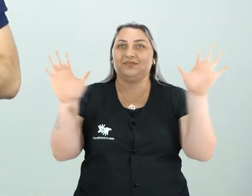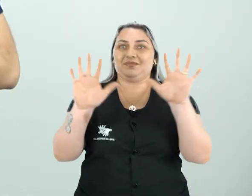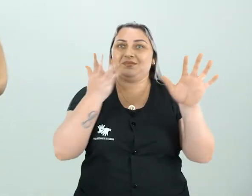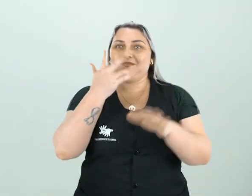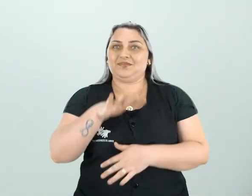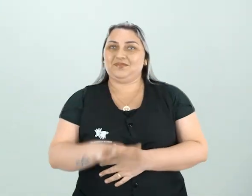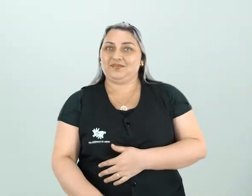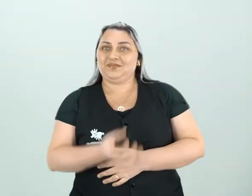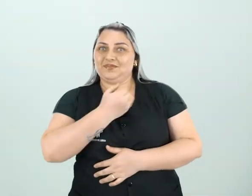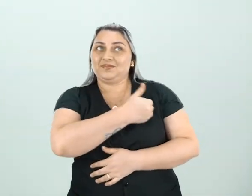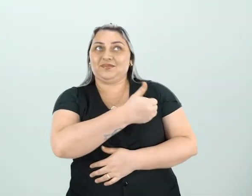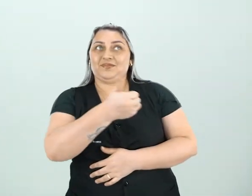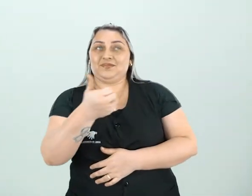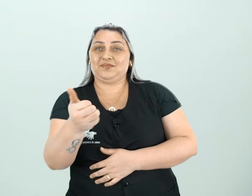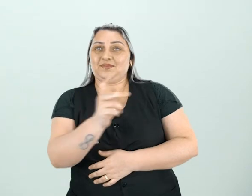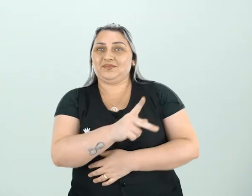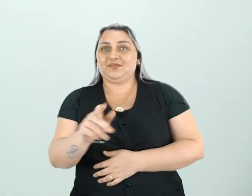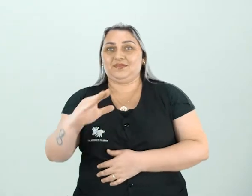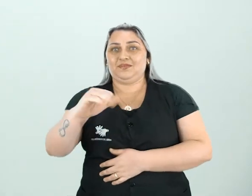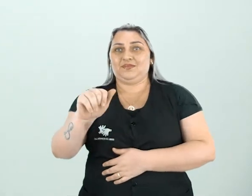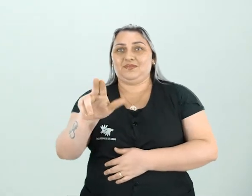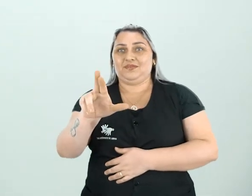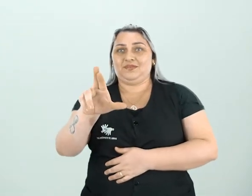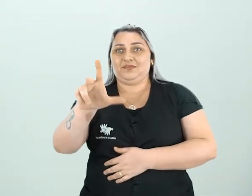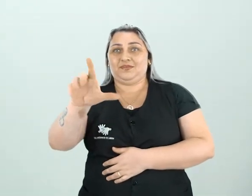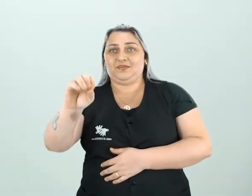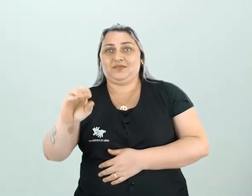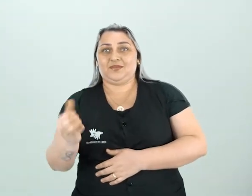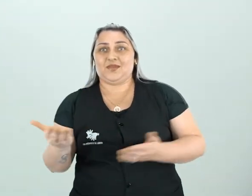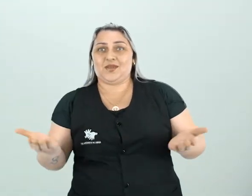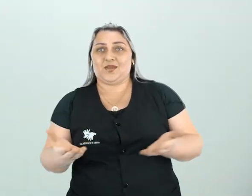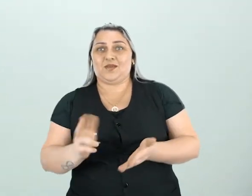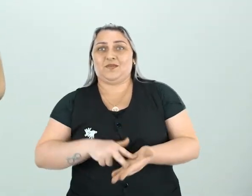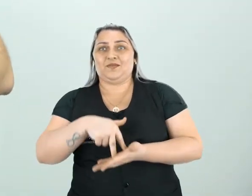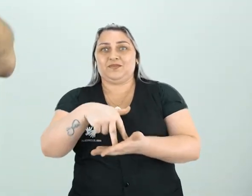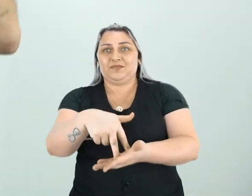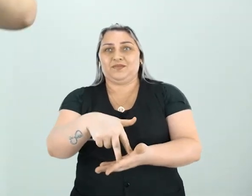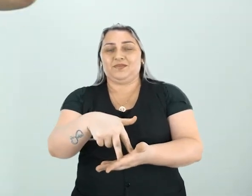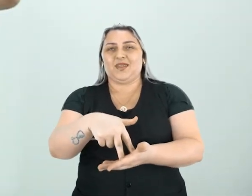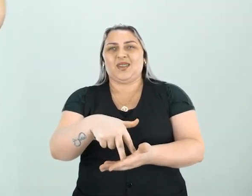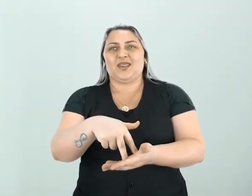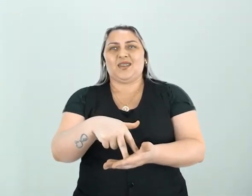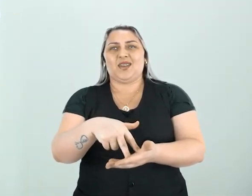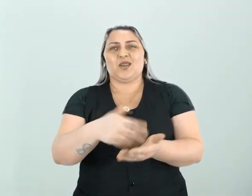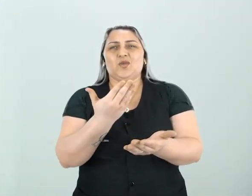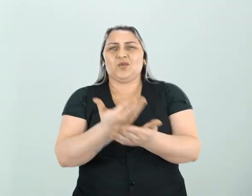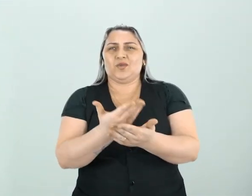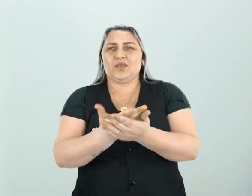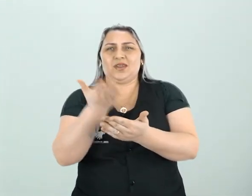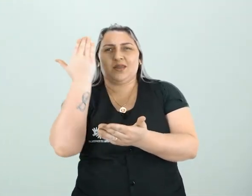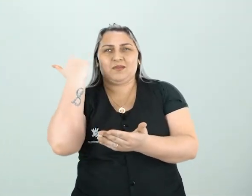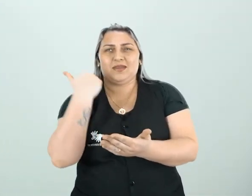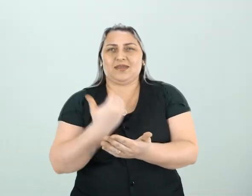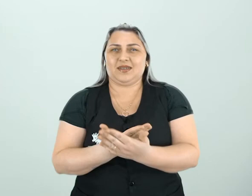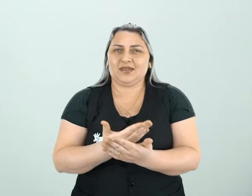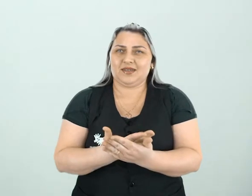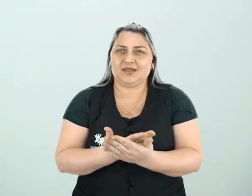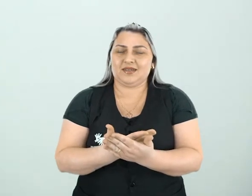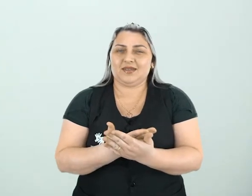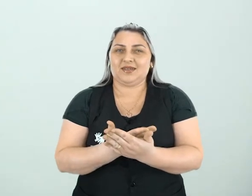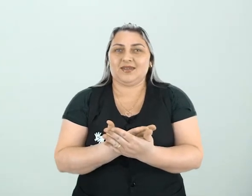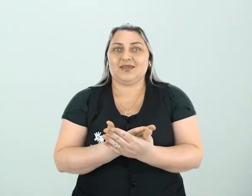Olá, crianças, tudo bem? Eu sou o professor Carlos Lima, estou aqui com vocês, né? O que nós estávamos estudando na aula passada?